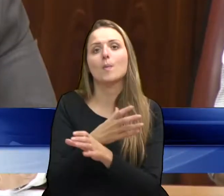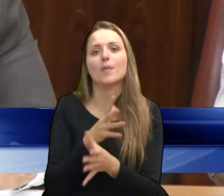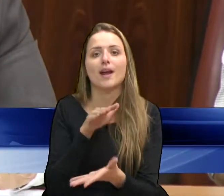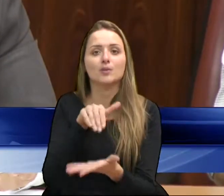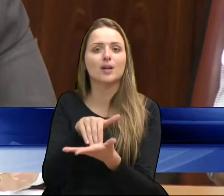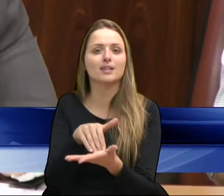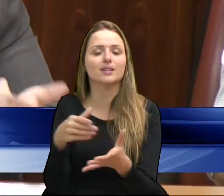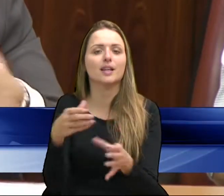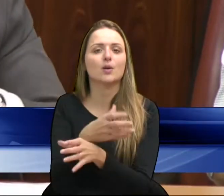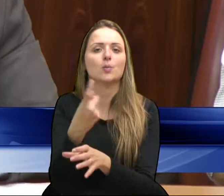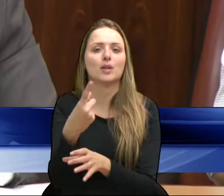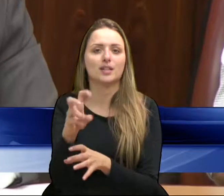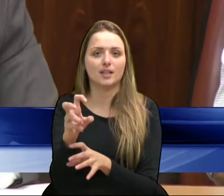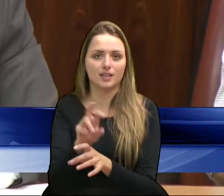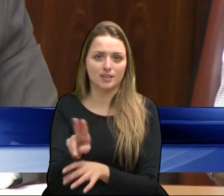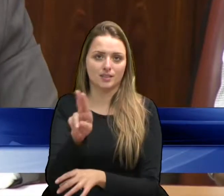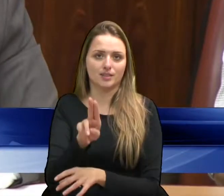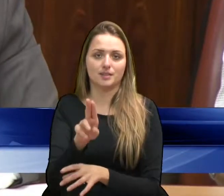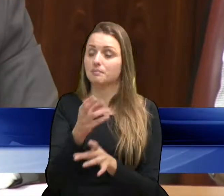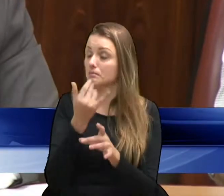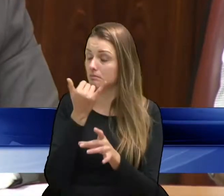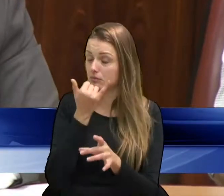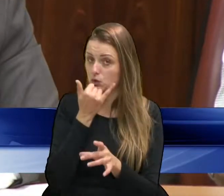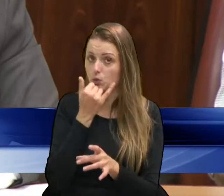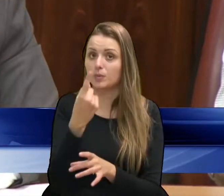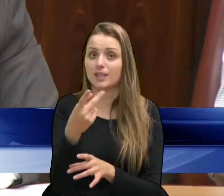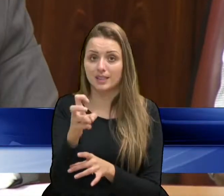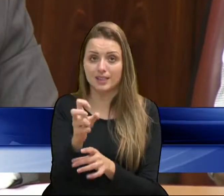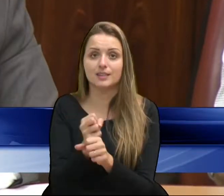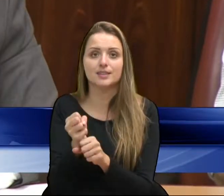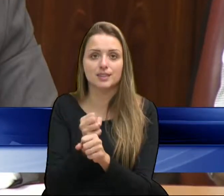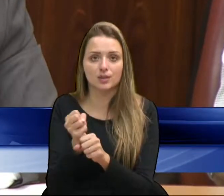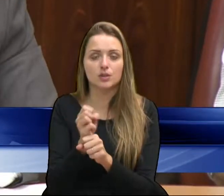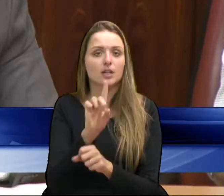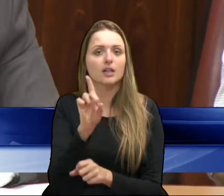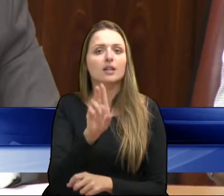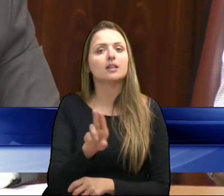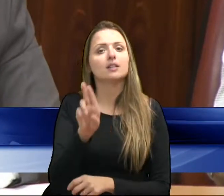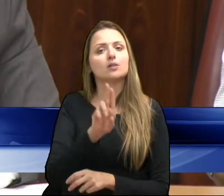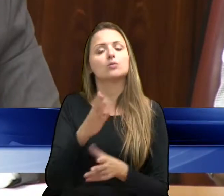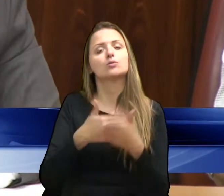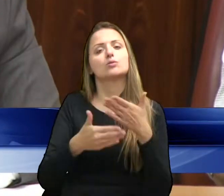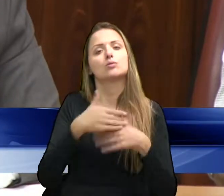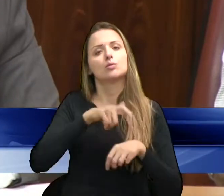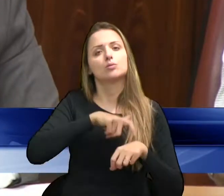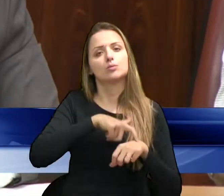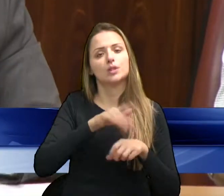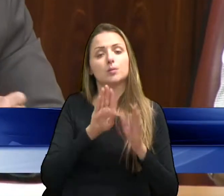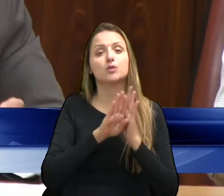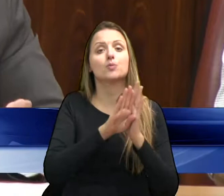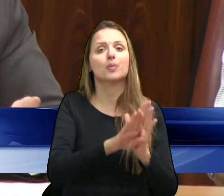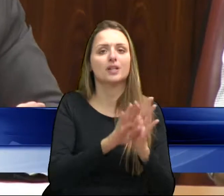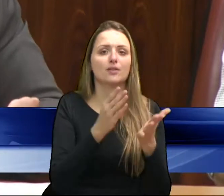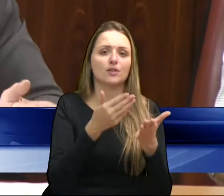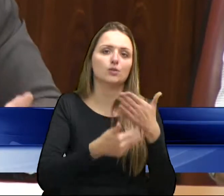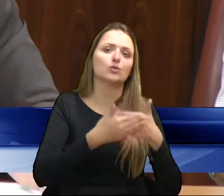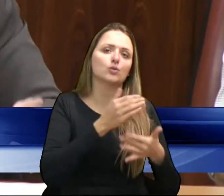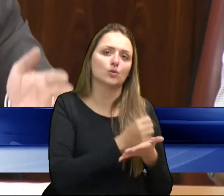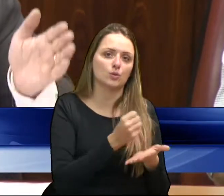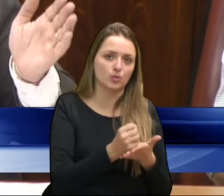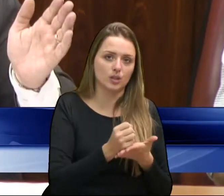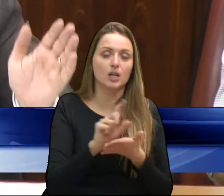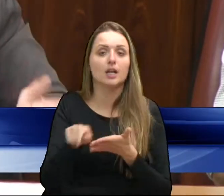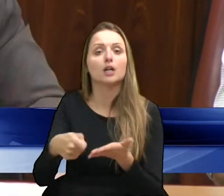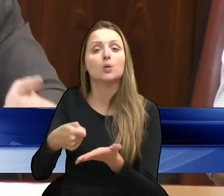e não ter utilizado todo o tempo de benefício contratual. Então, que a outorga ela seja paga